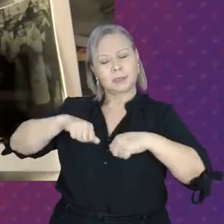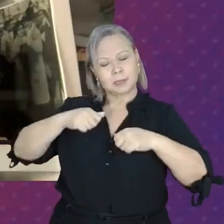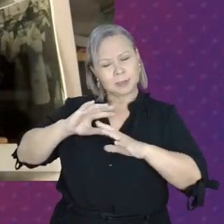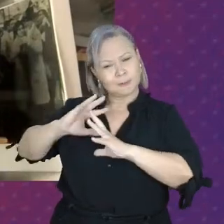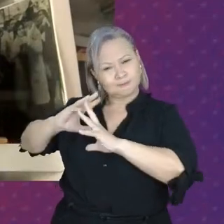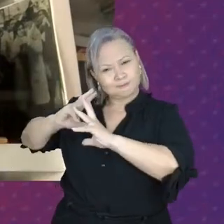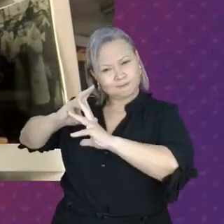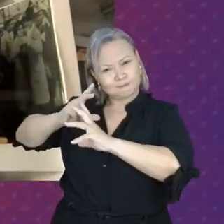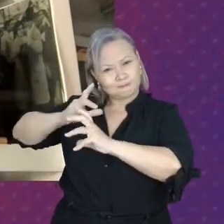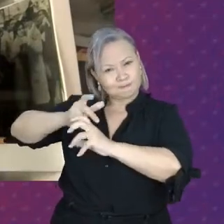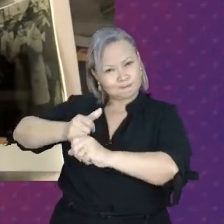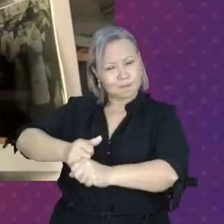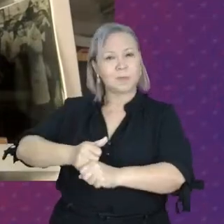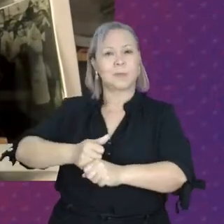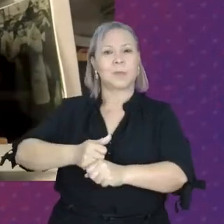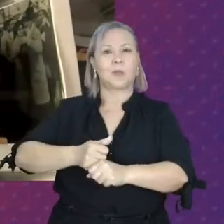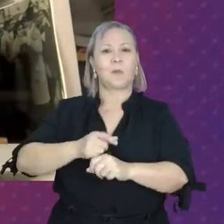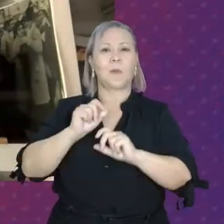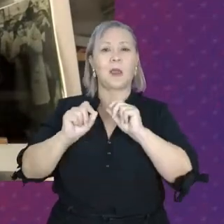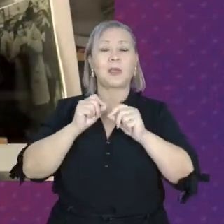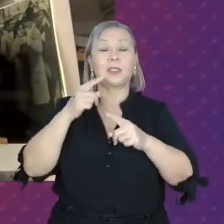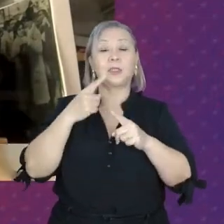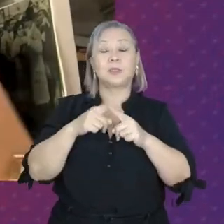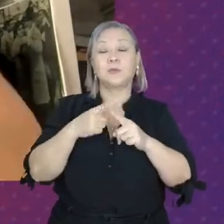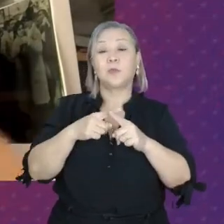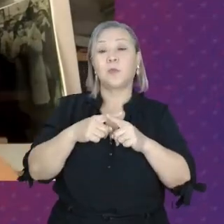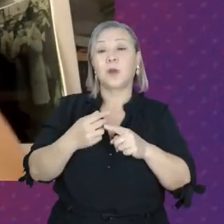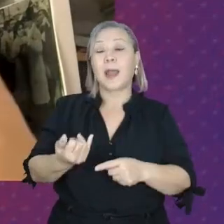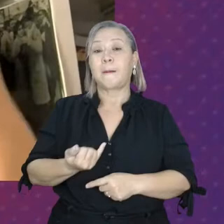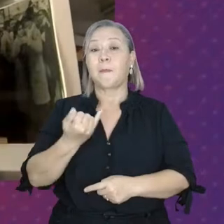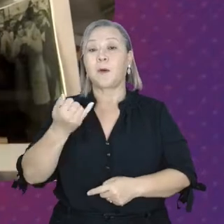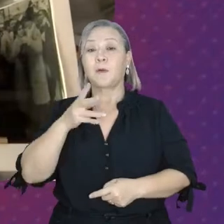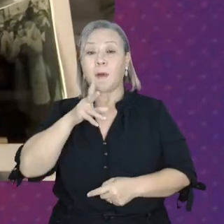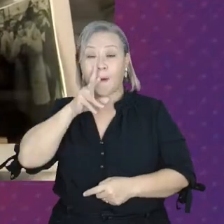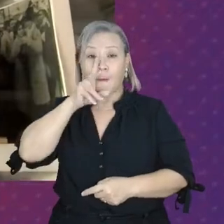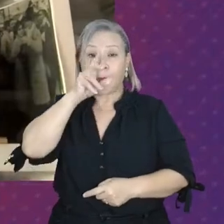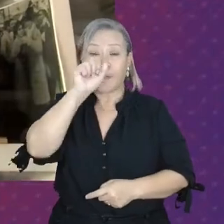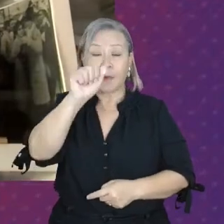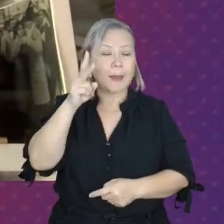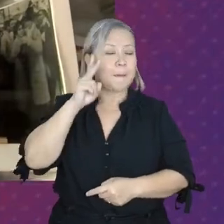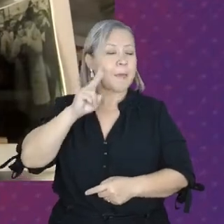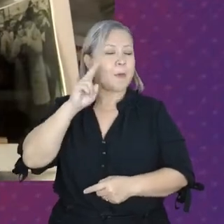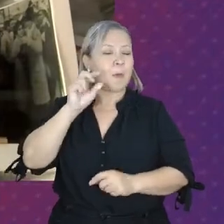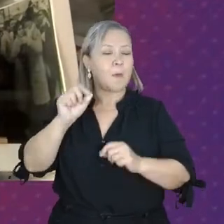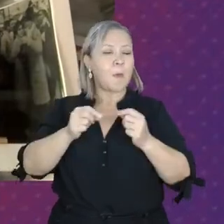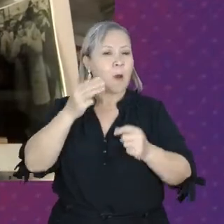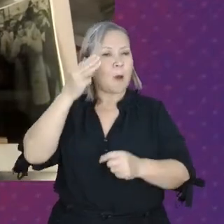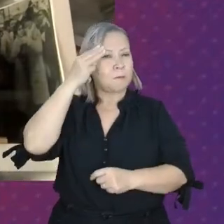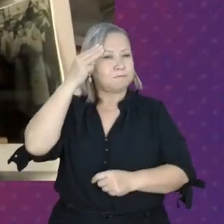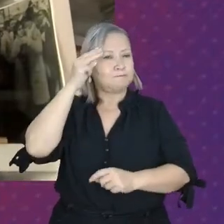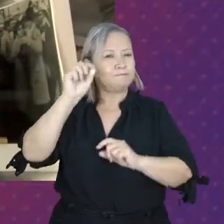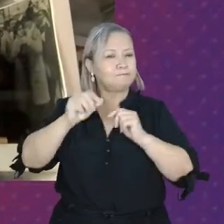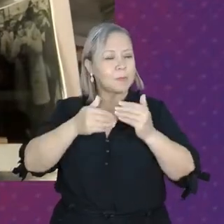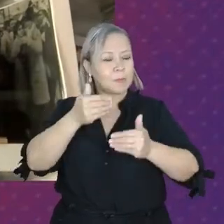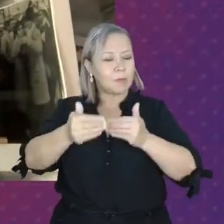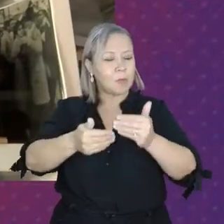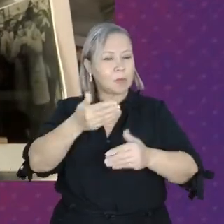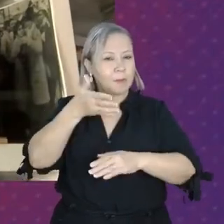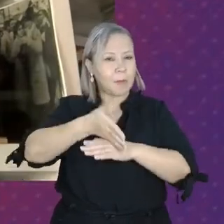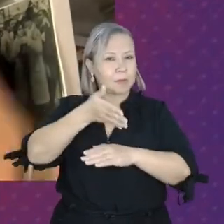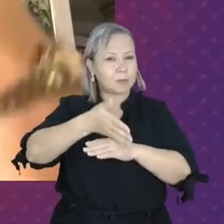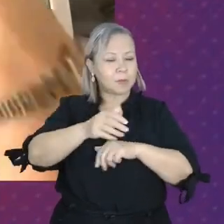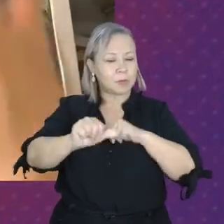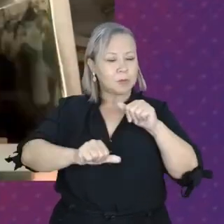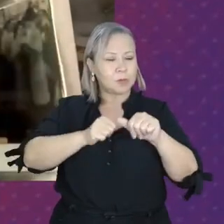isso, tanto porque é importante fortalecer a memória desses processos de participação, tornar